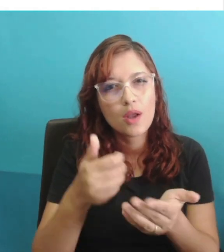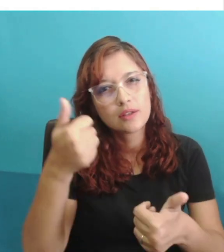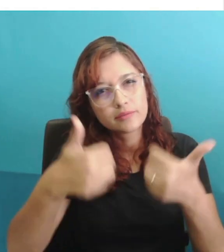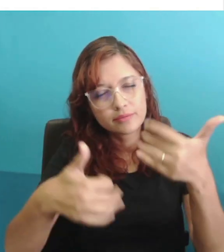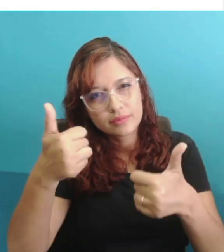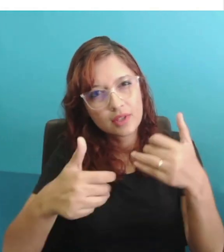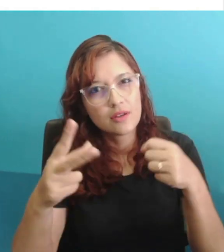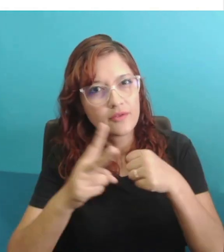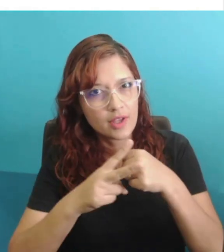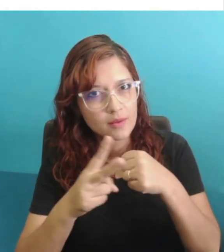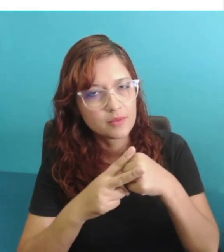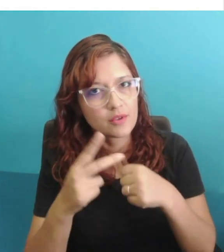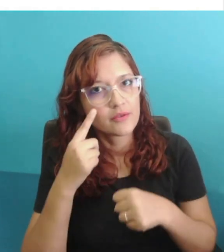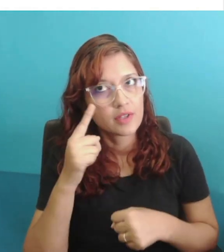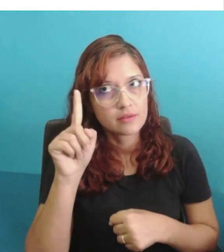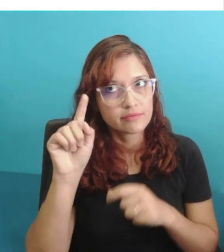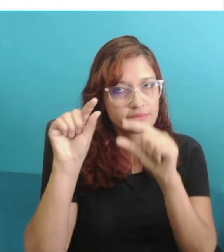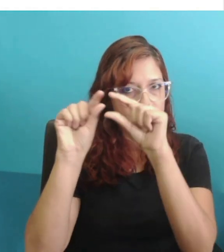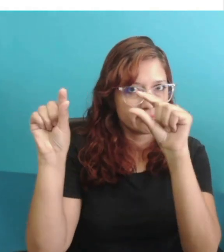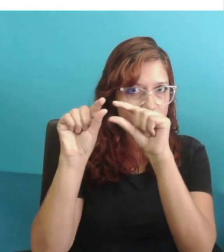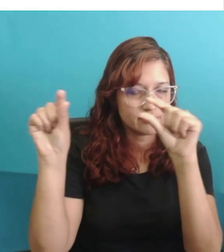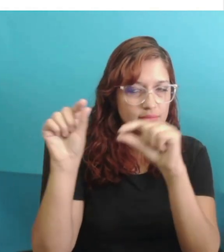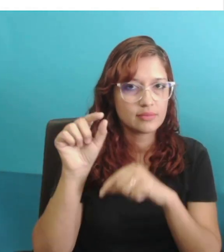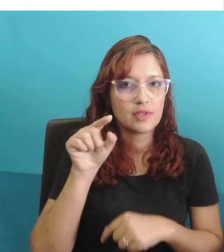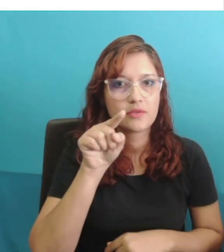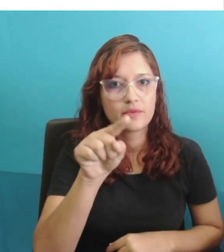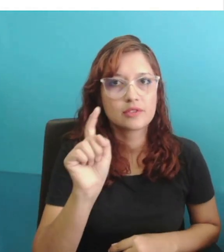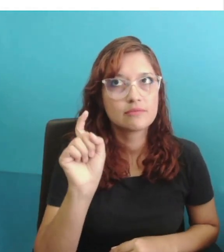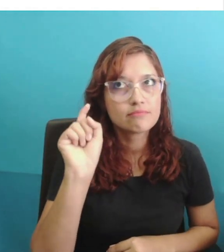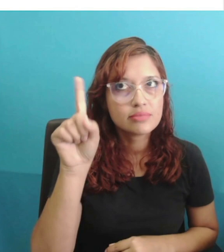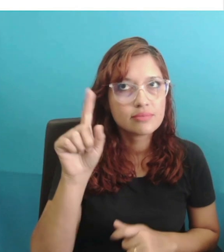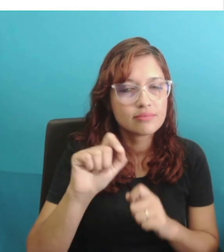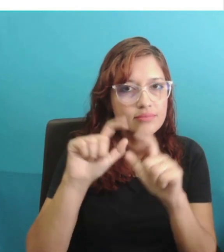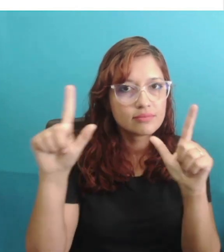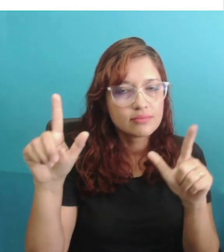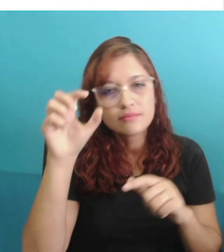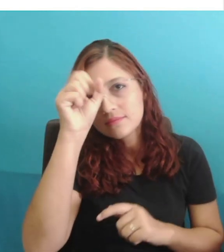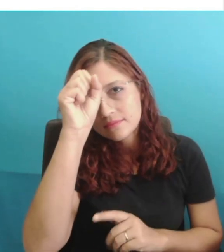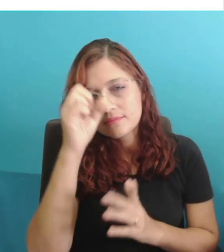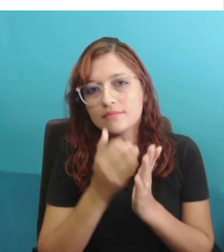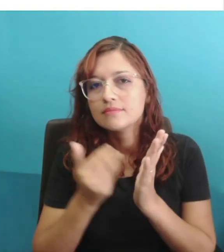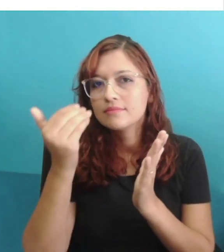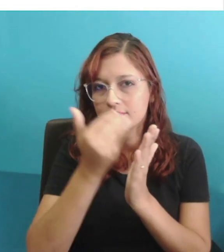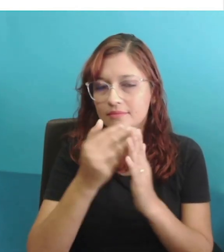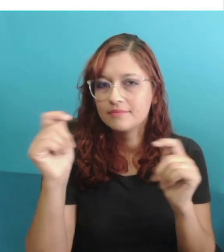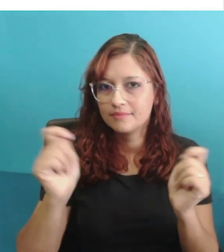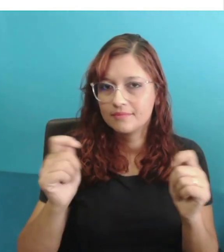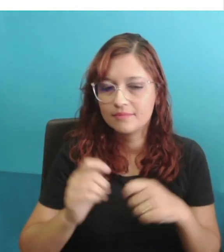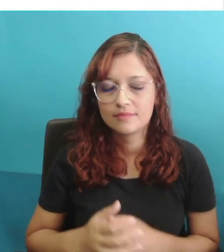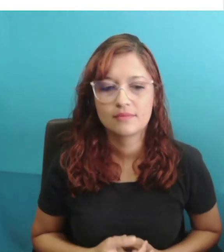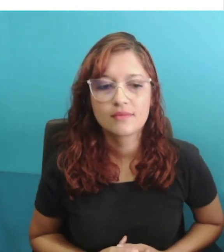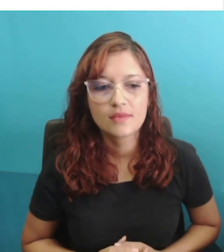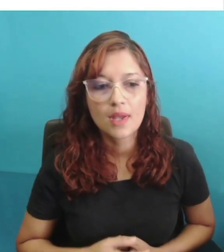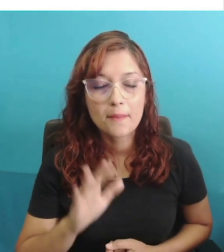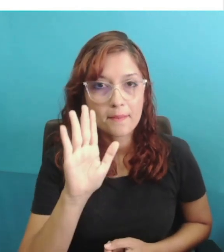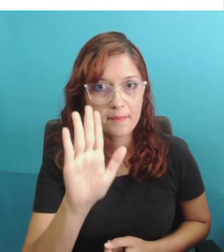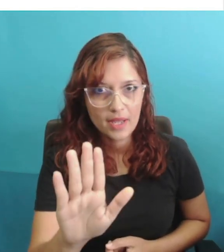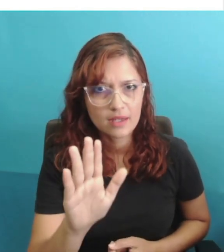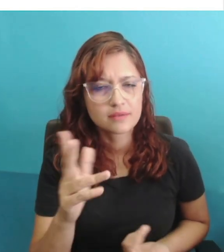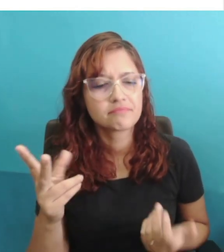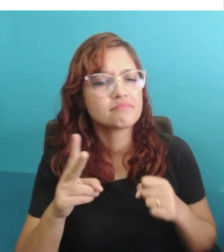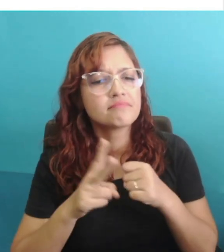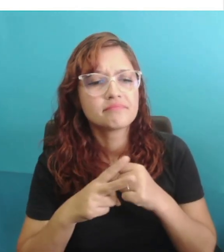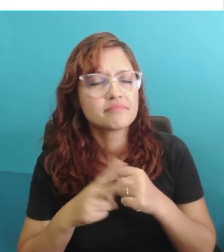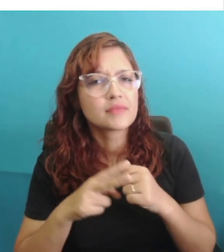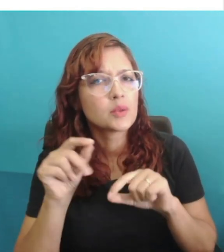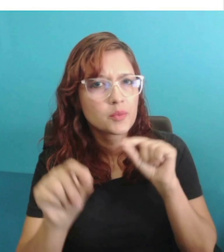mas tem um outro vídeo introdutório sobre verbo que eu vou colocar aqui no card. Você pode clicar